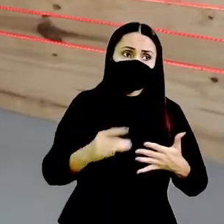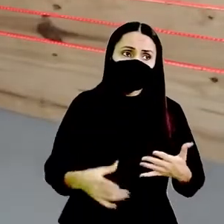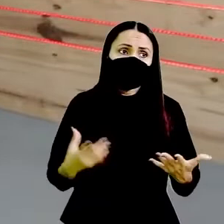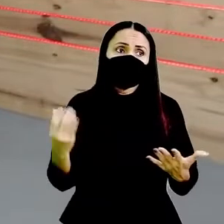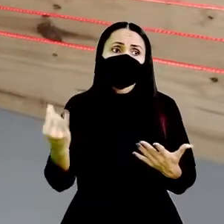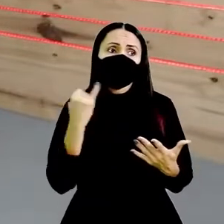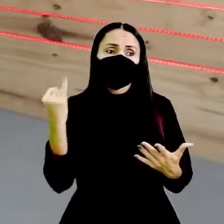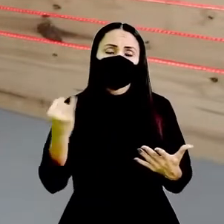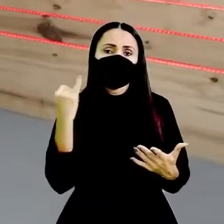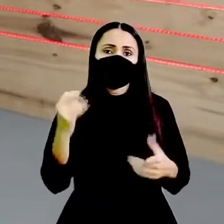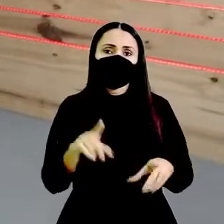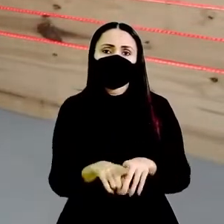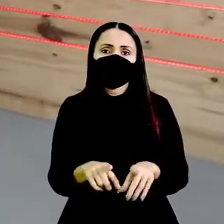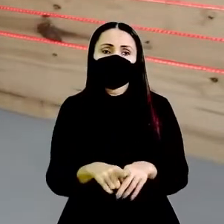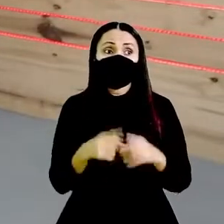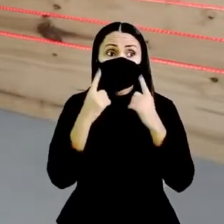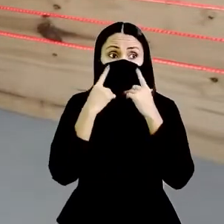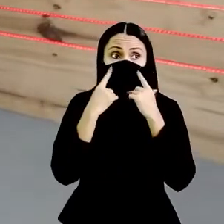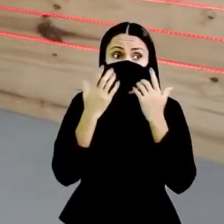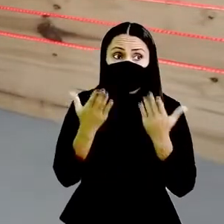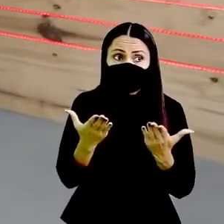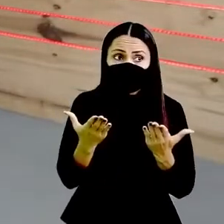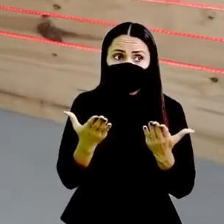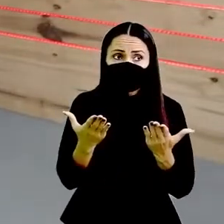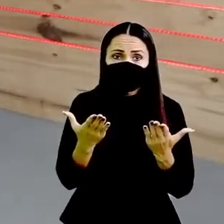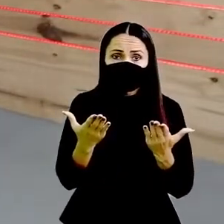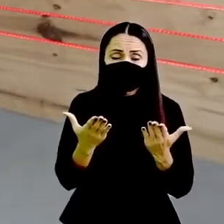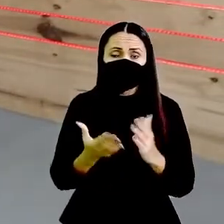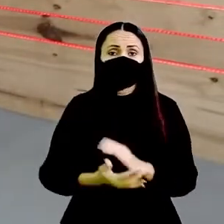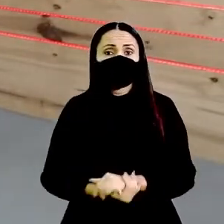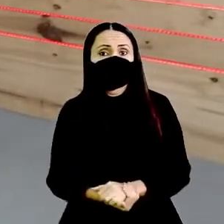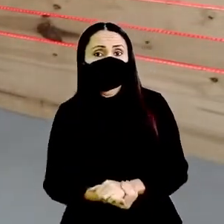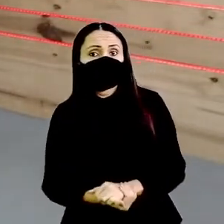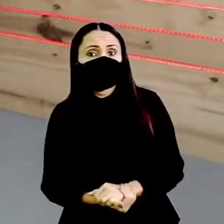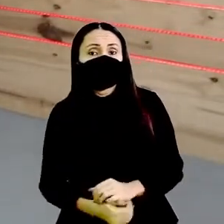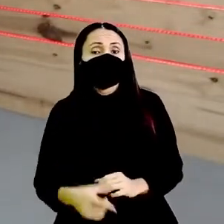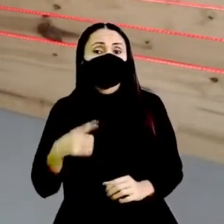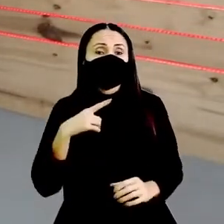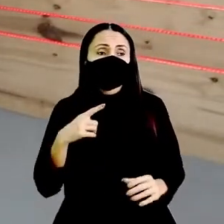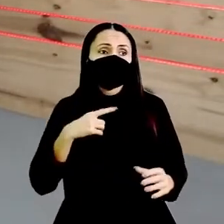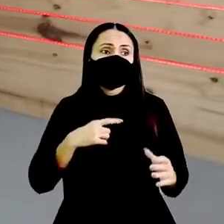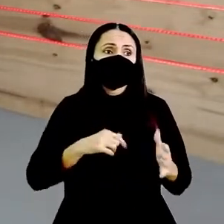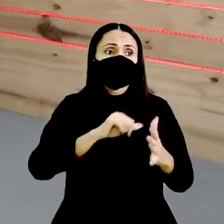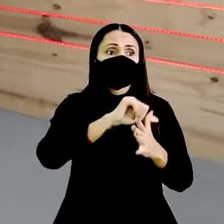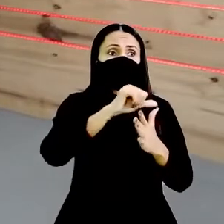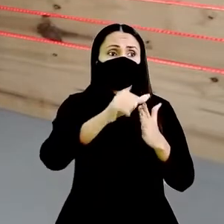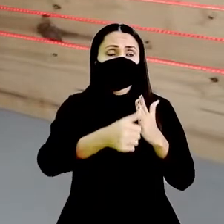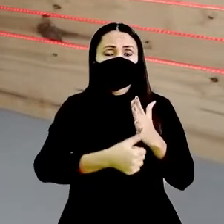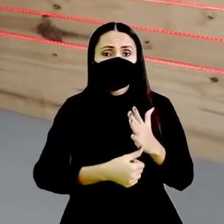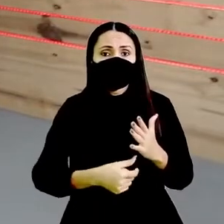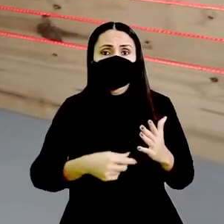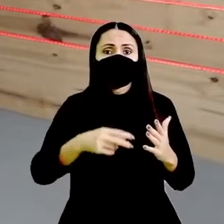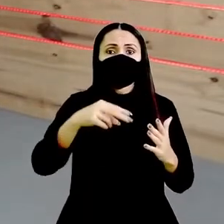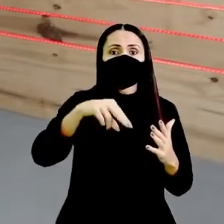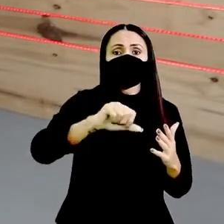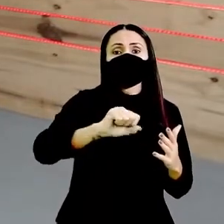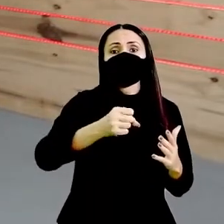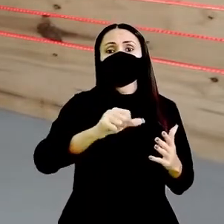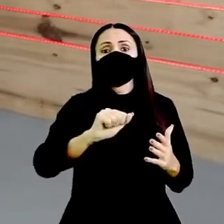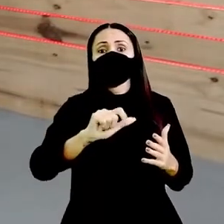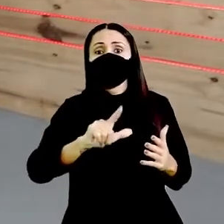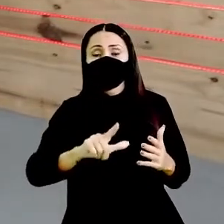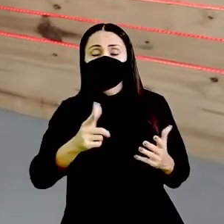Olha, atenção para isso aqui, hein? Se eu tiver uma vogal nasal e essa tônica